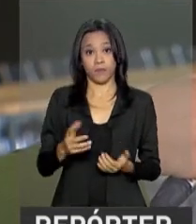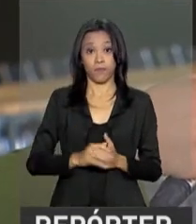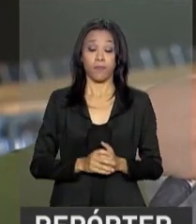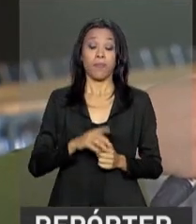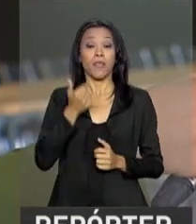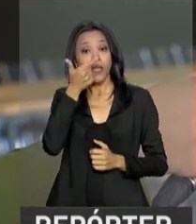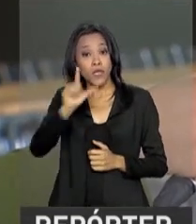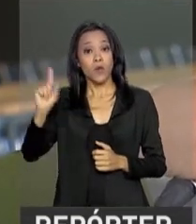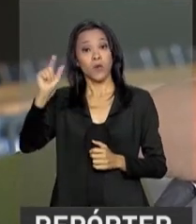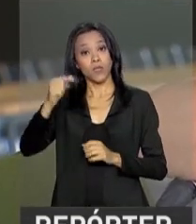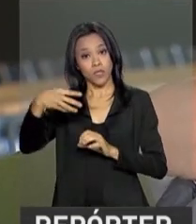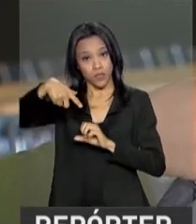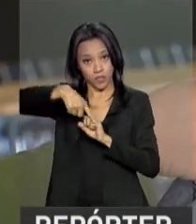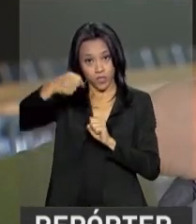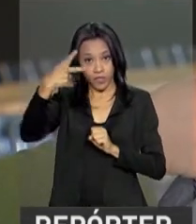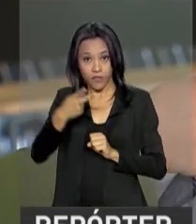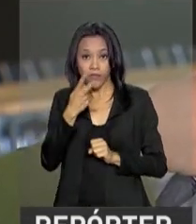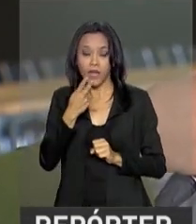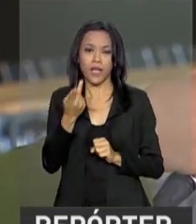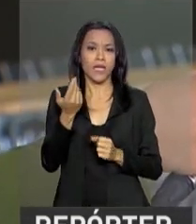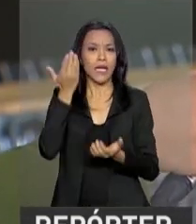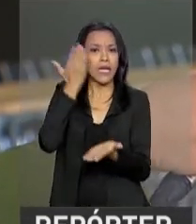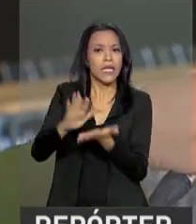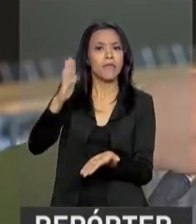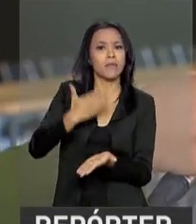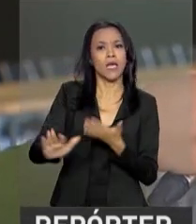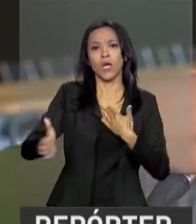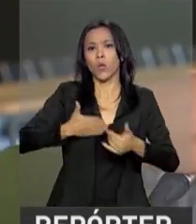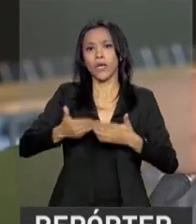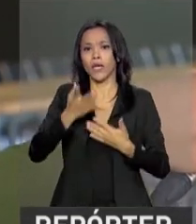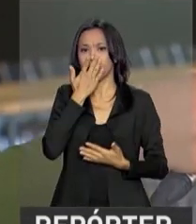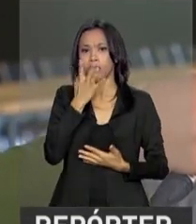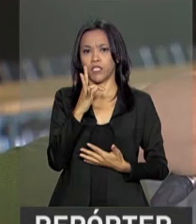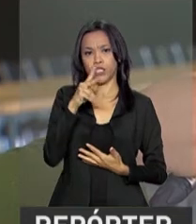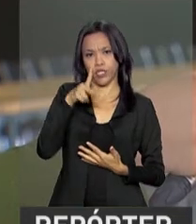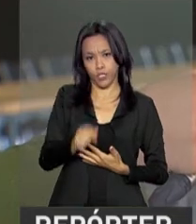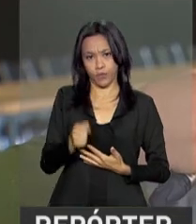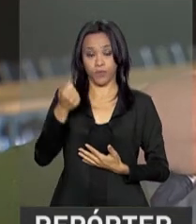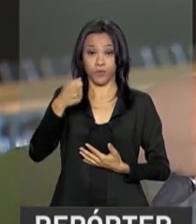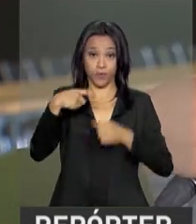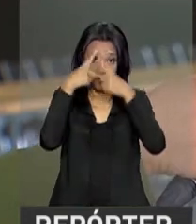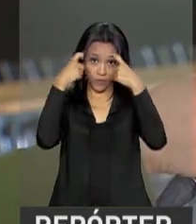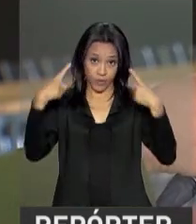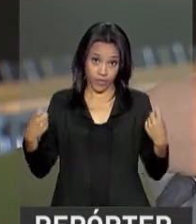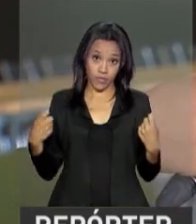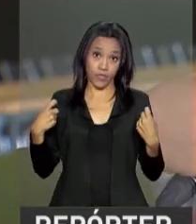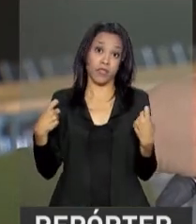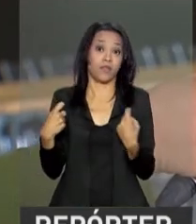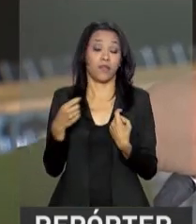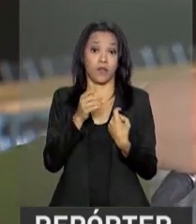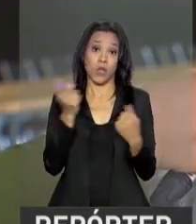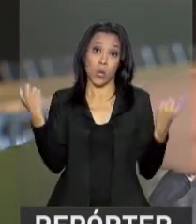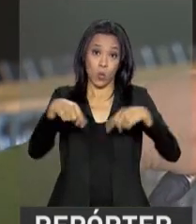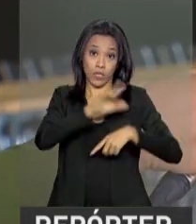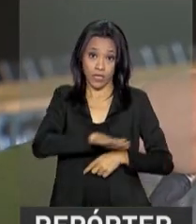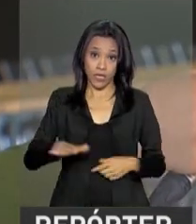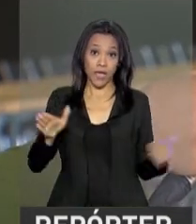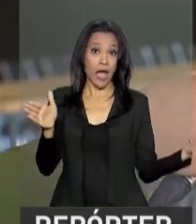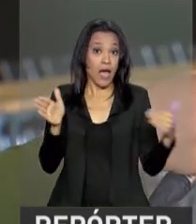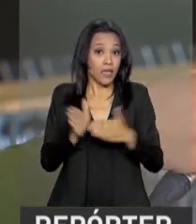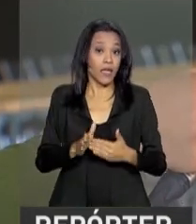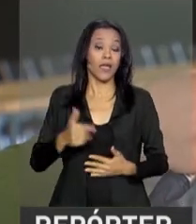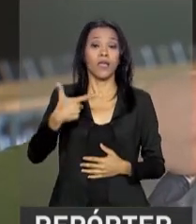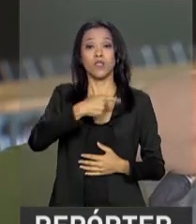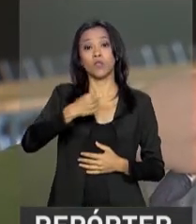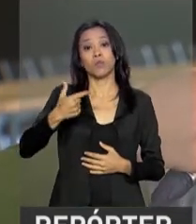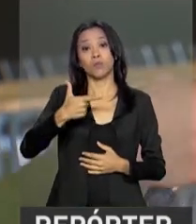que fala sobre a eliminação de todo e qualquer tipo de violência contra crianças até 2030, pacto que o Brasil assumiu